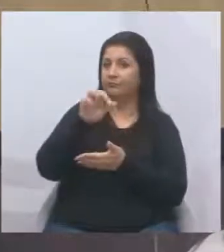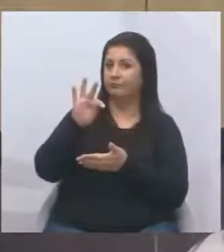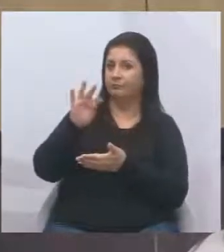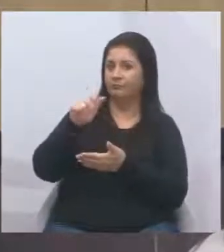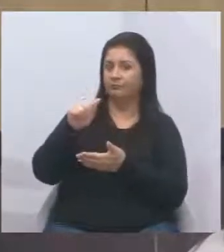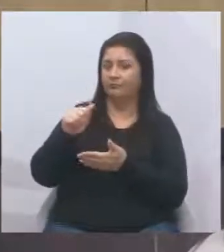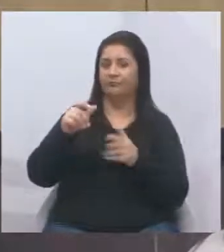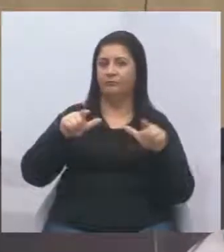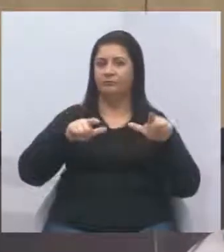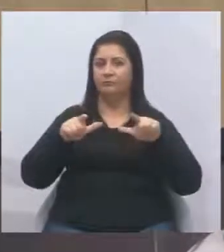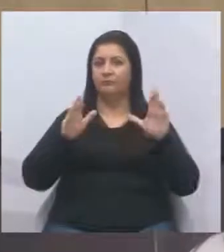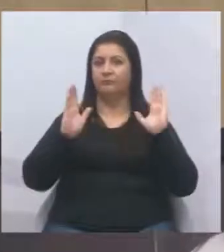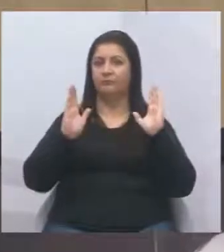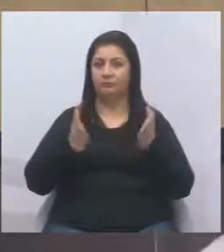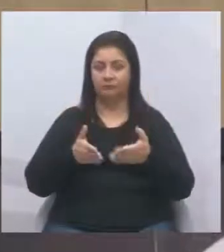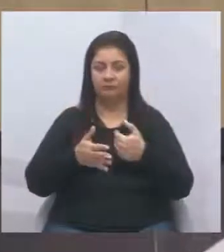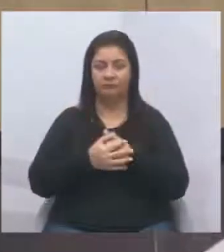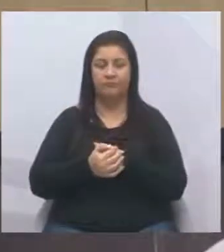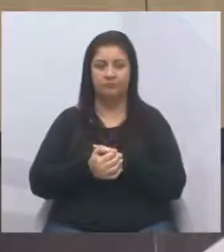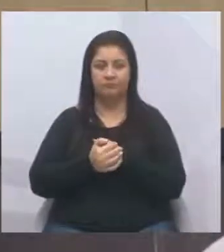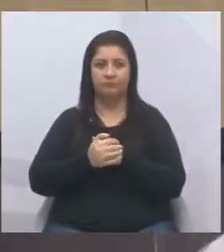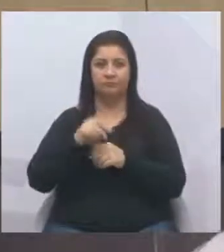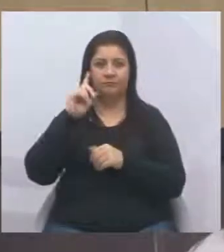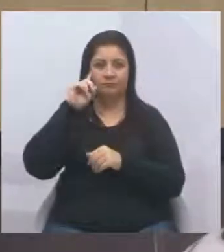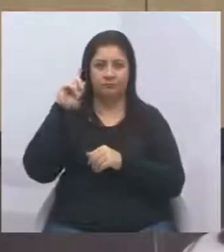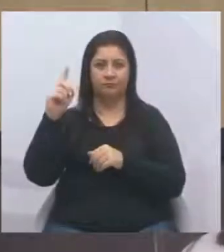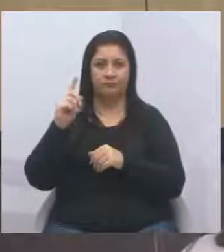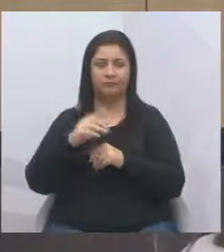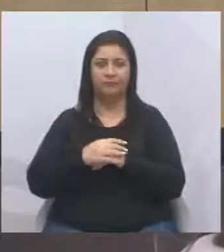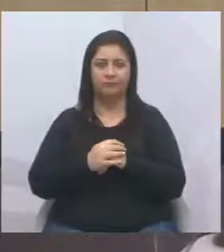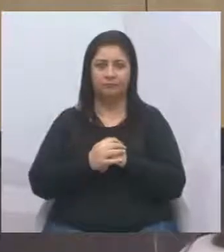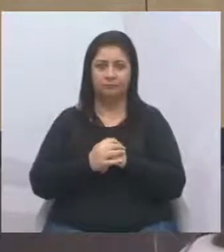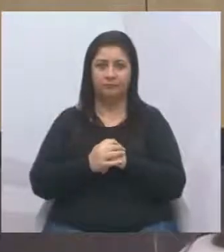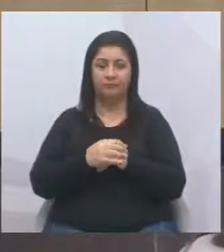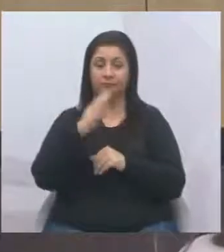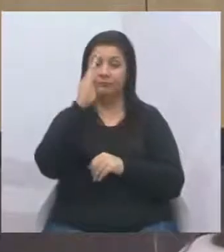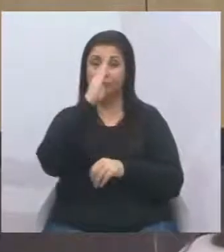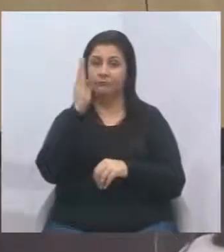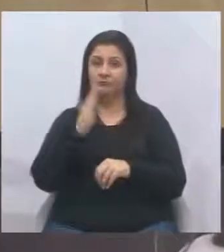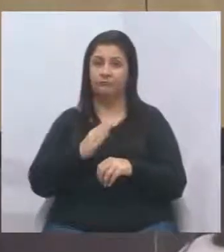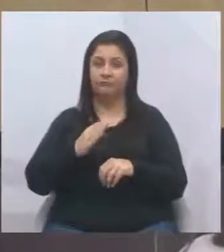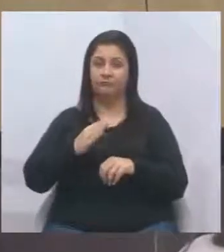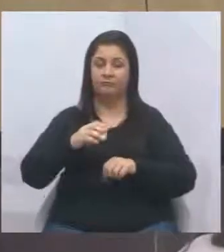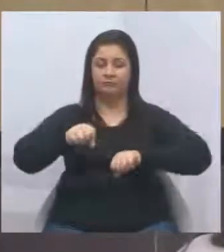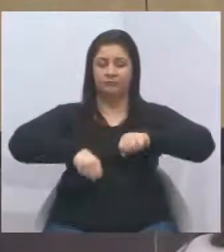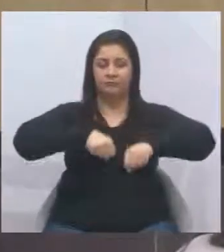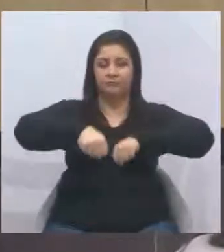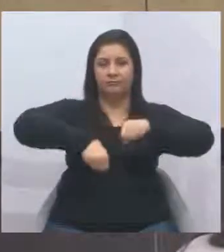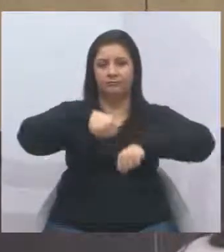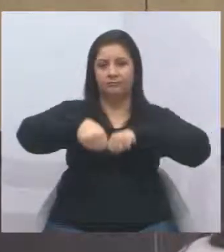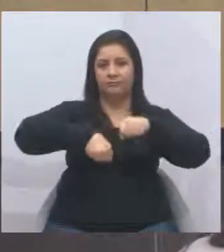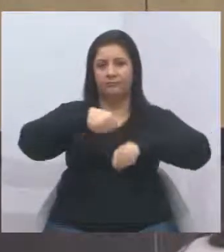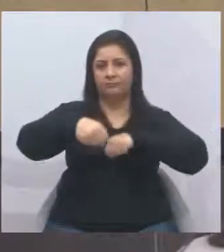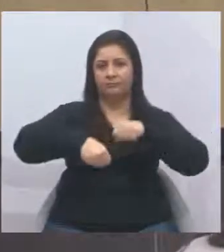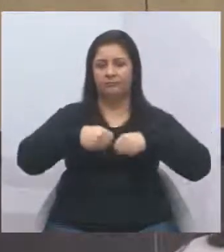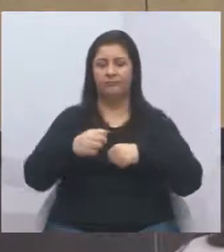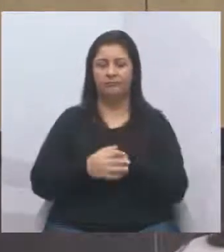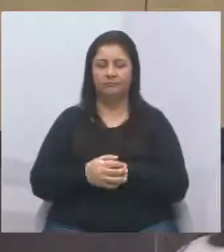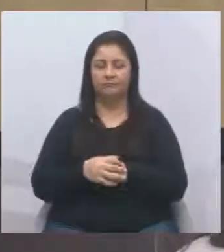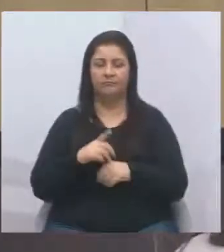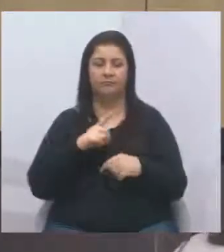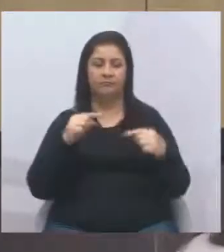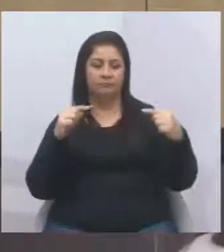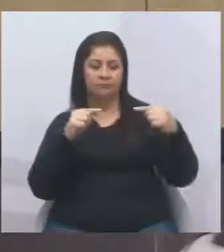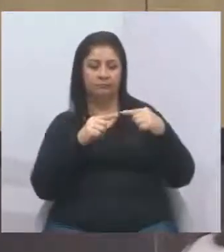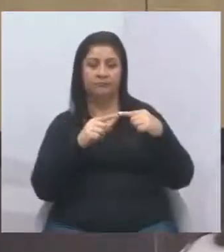sessão, o registro do transcurso do Dia Nacional do Ciclista, 19 de agosto. Nessa data, tem como objetivo